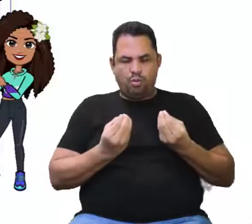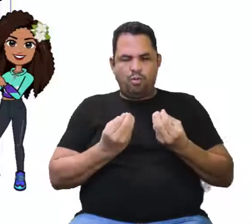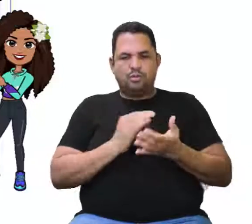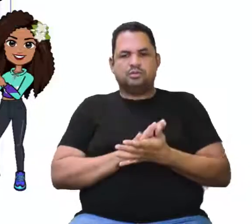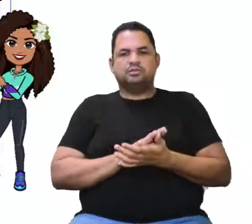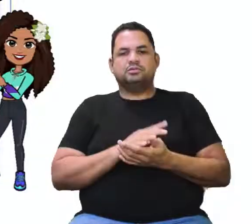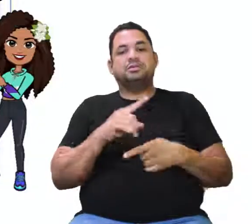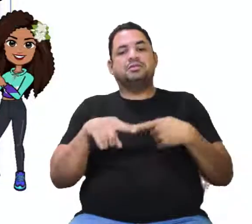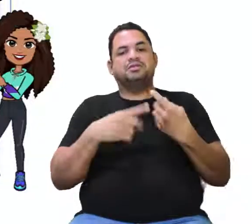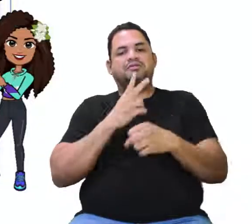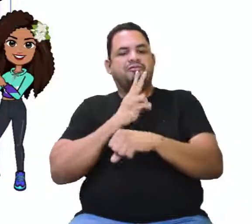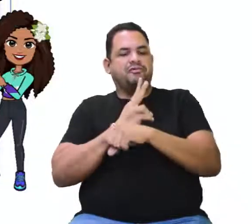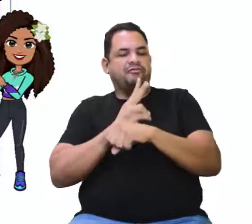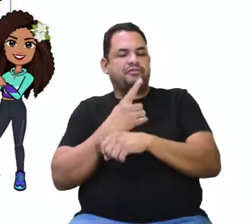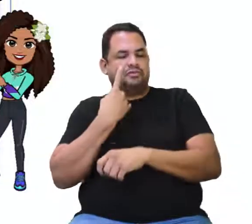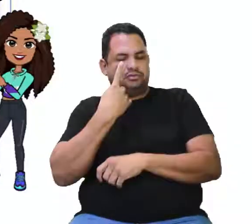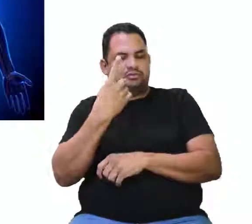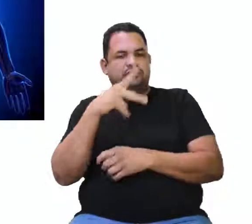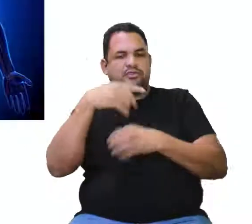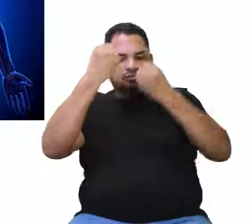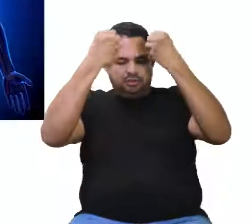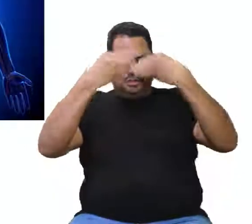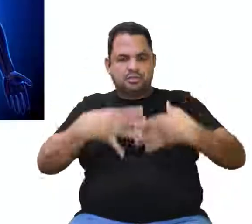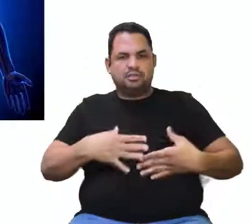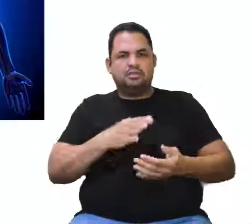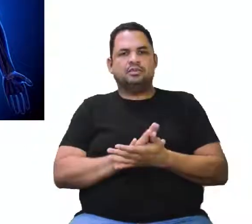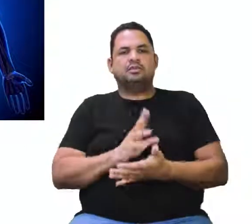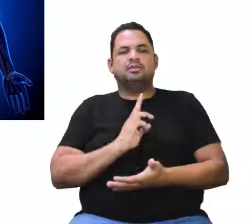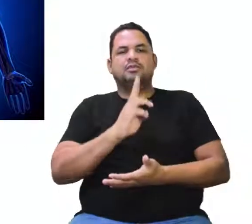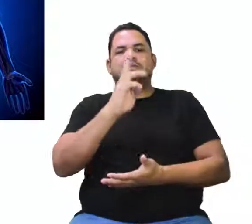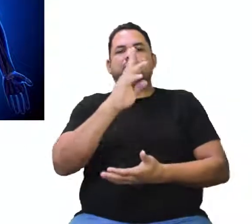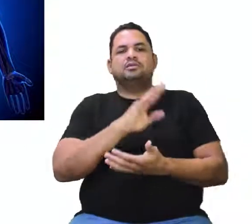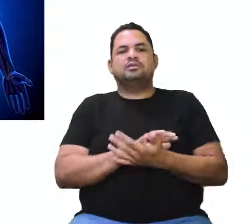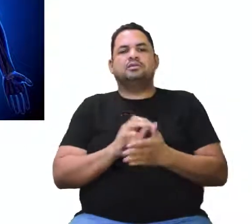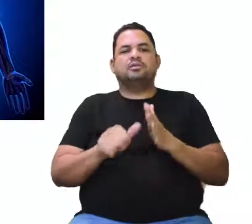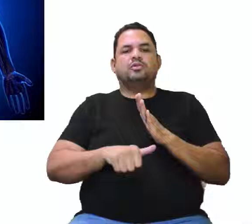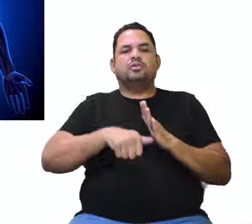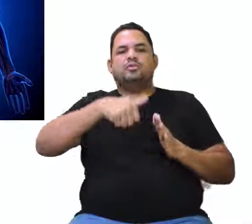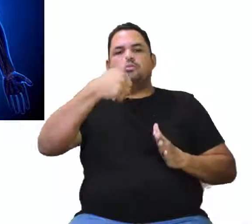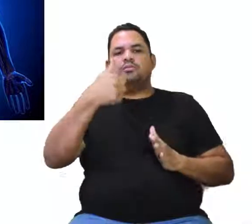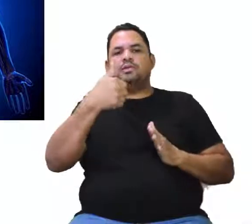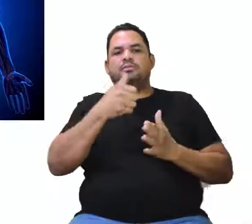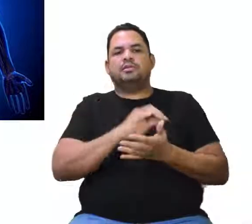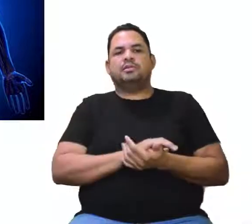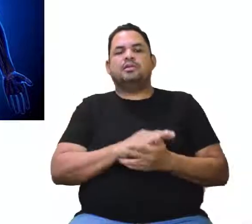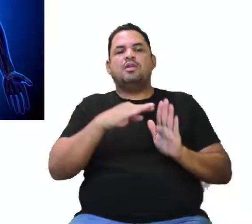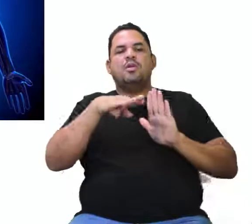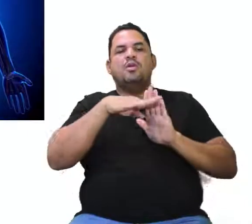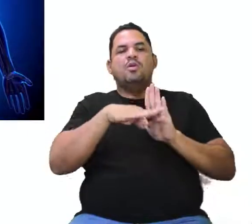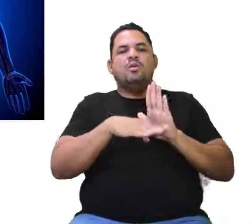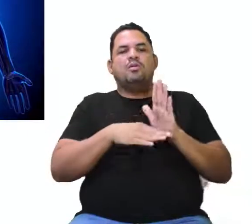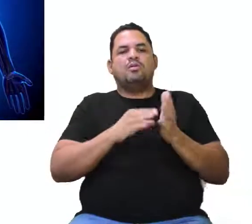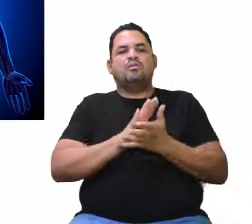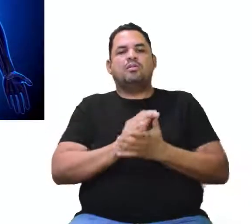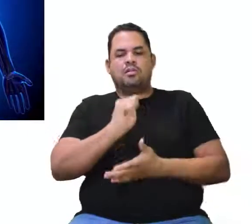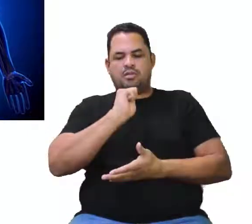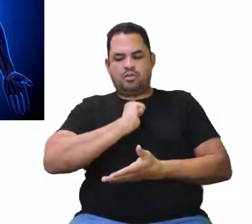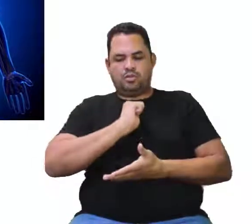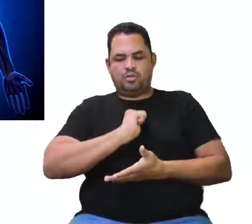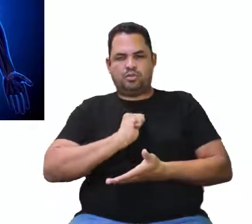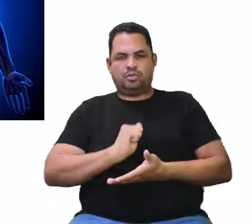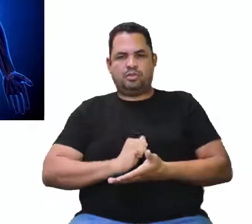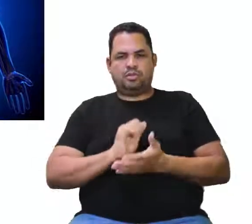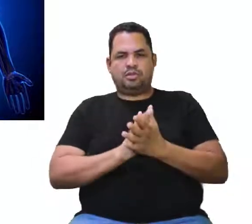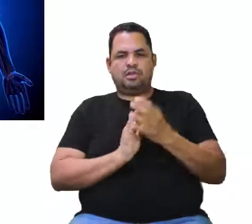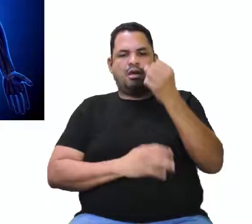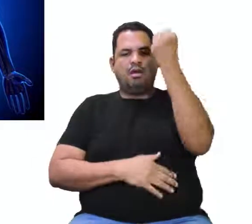matéria jornalística que vai falar sobre isso. Vamos seguir. O nosso primeiro tópico é a anatomia da coluna vertebral. Então, nós